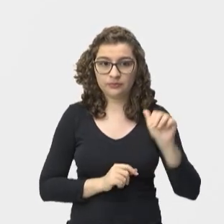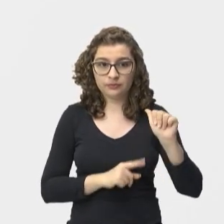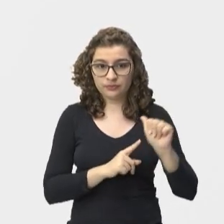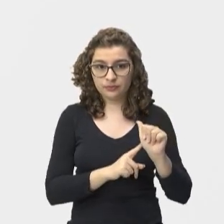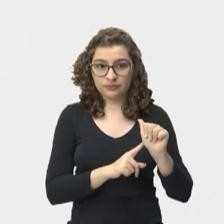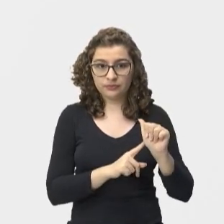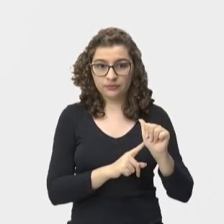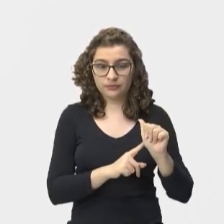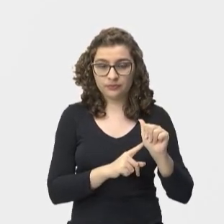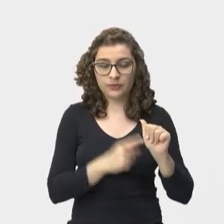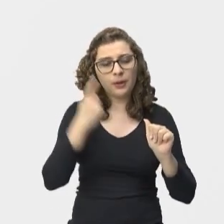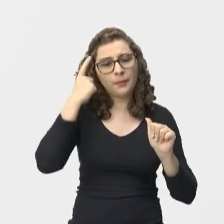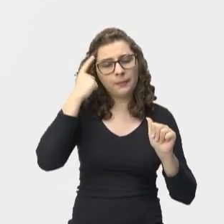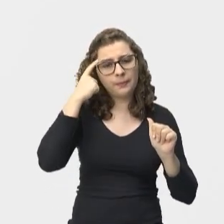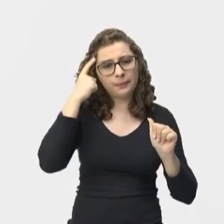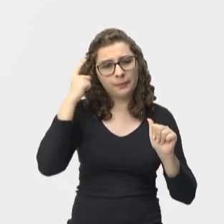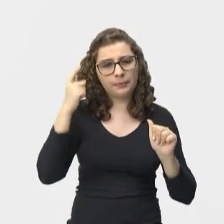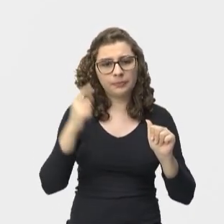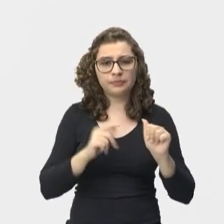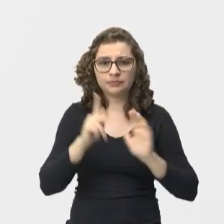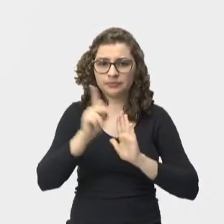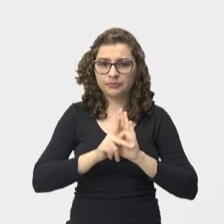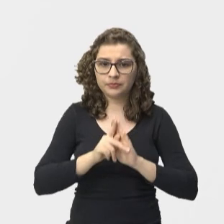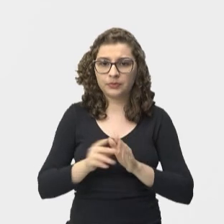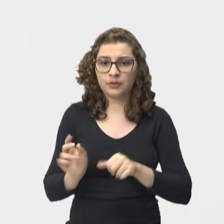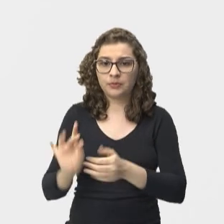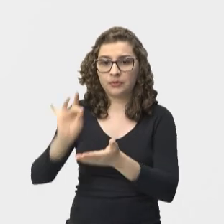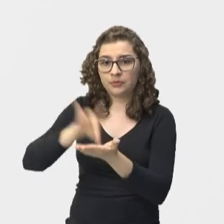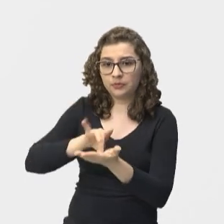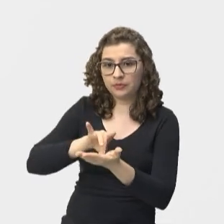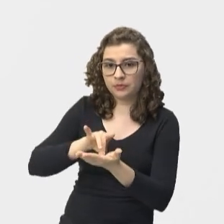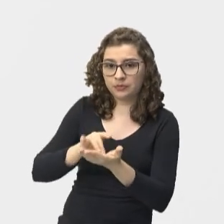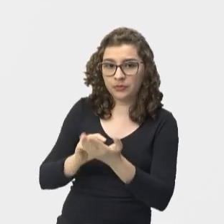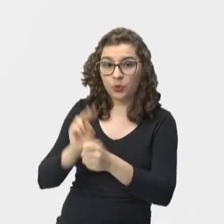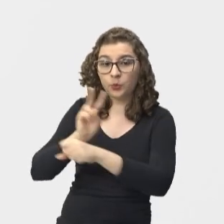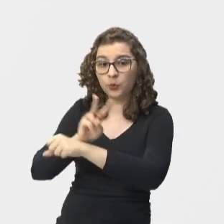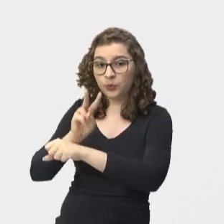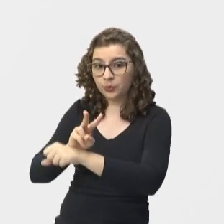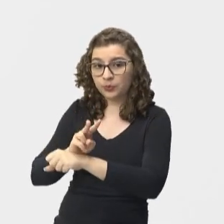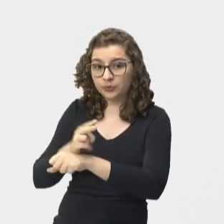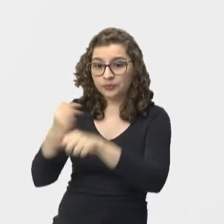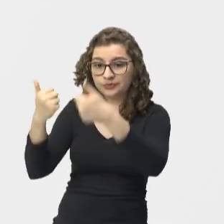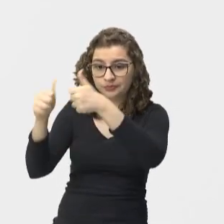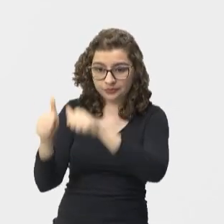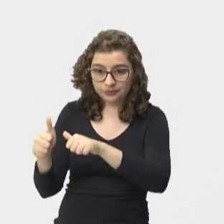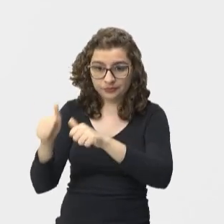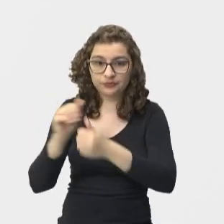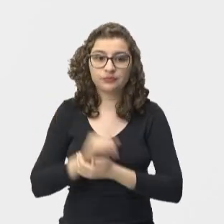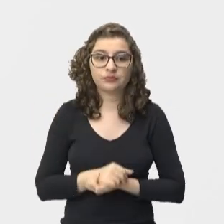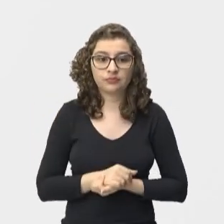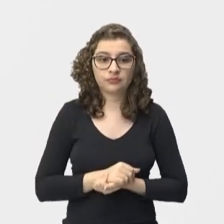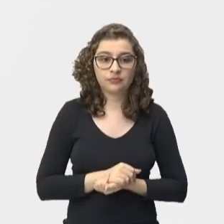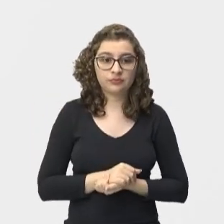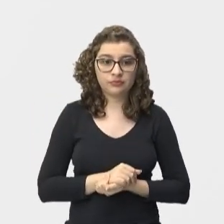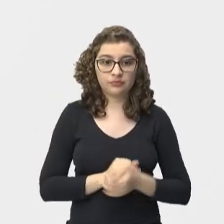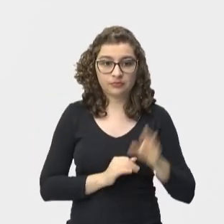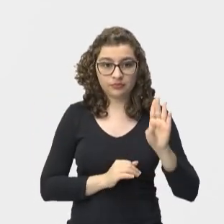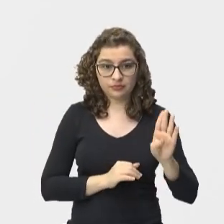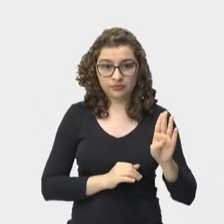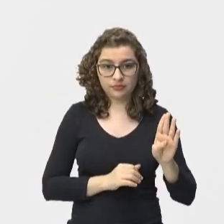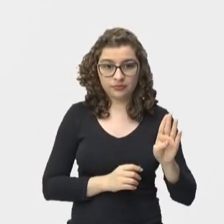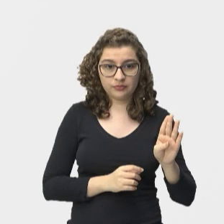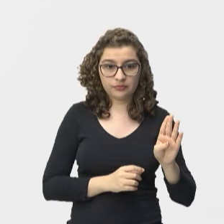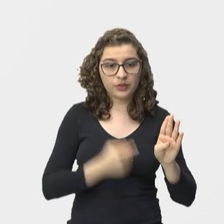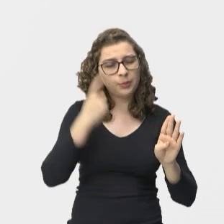A, planejamento, execução, monitoramento e avaliação. Letra